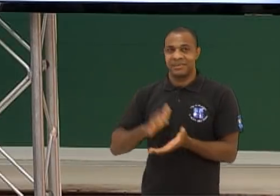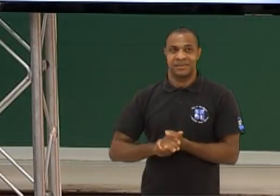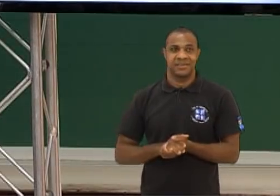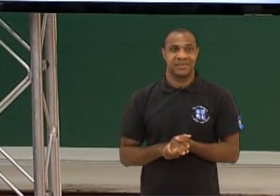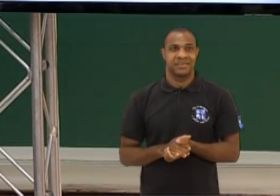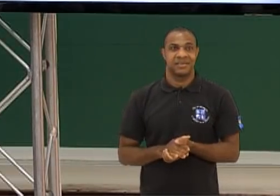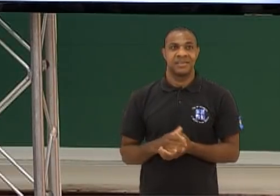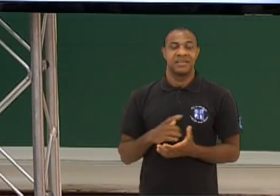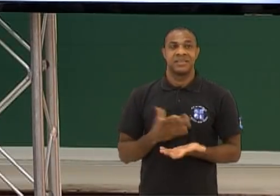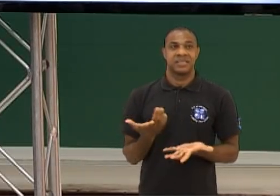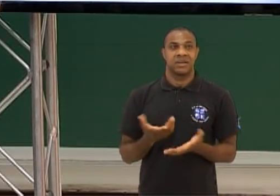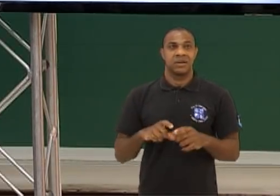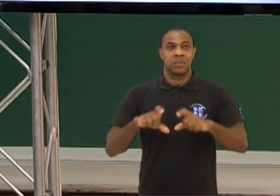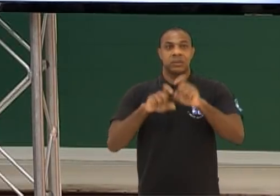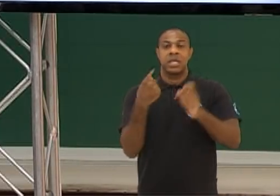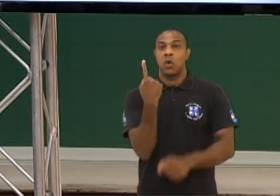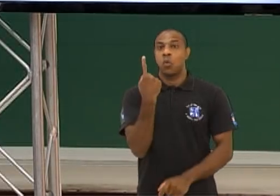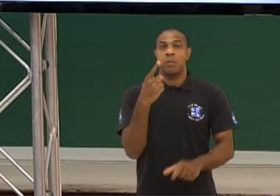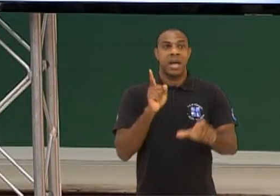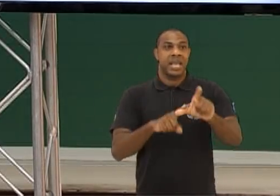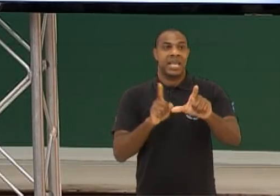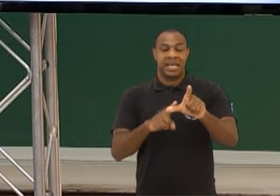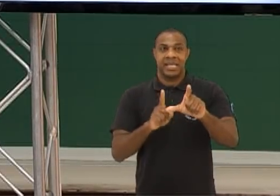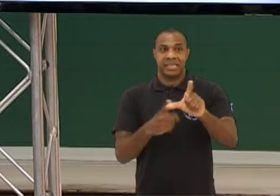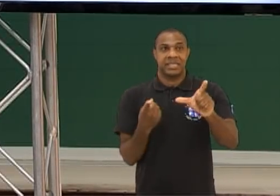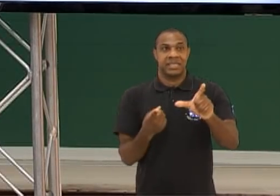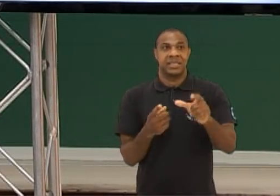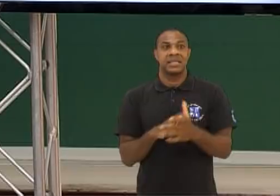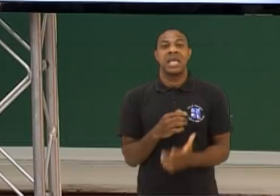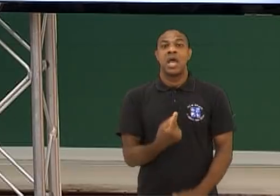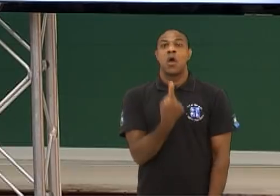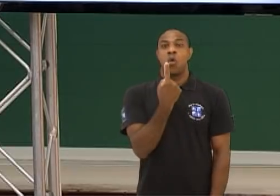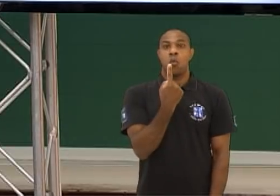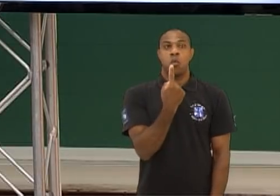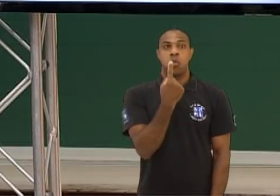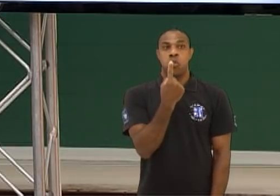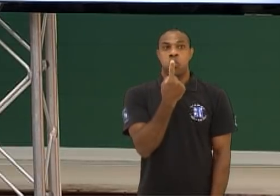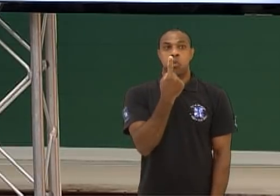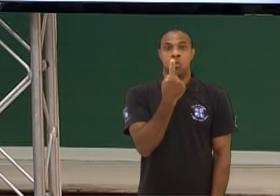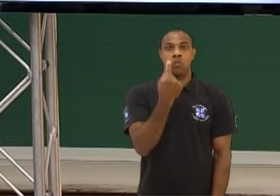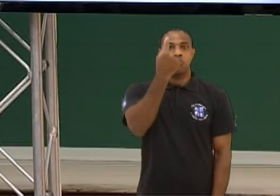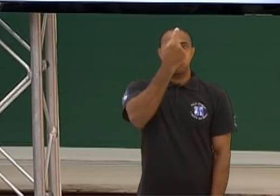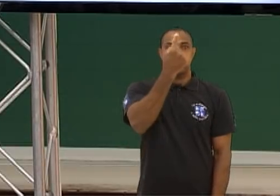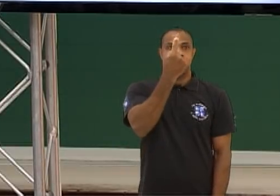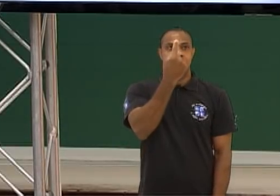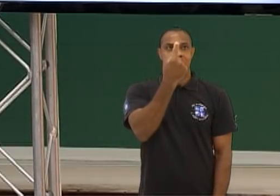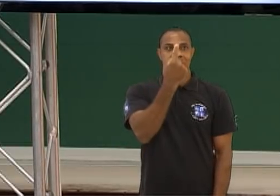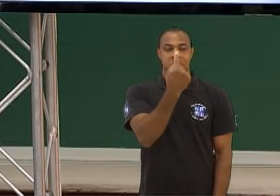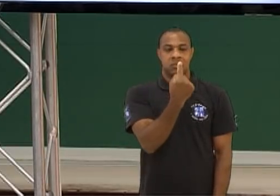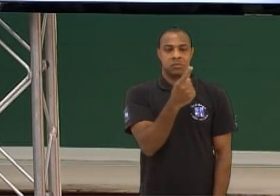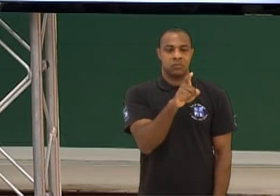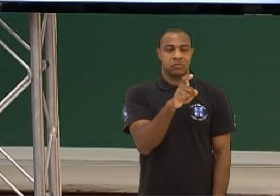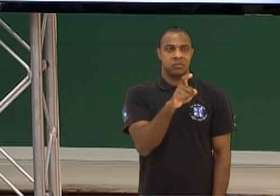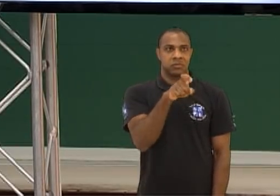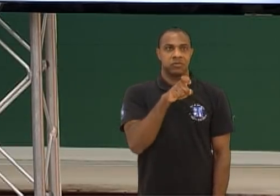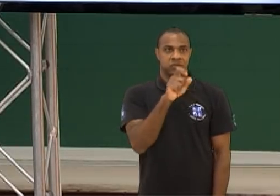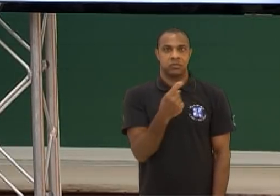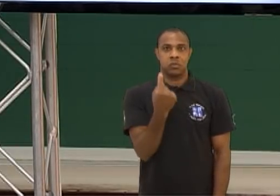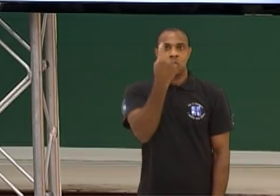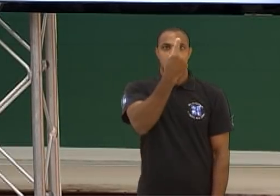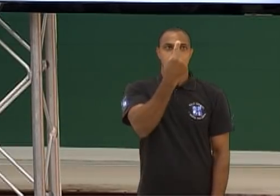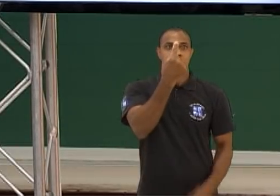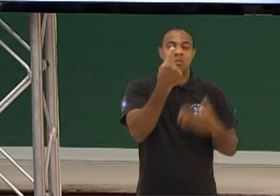têm uma incógnita e o expoente, né, que a gente não vê, é 1. Tá? Então, x menos 6